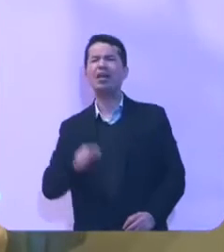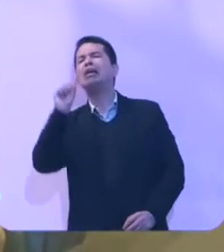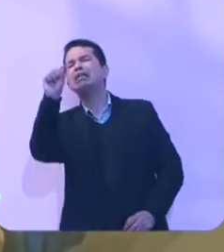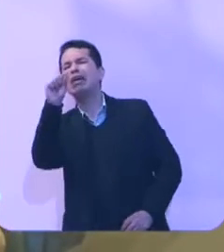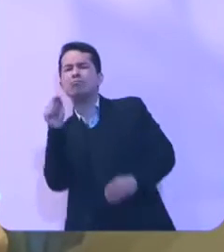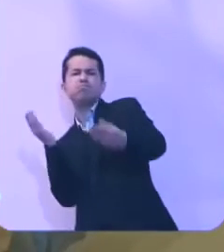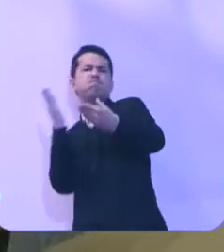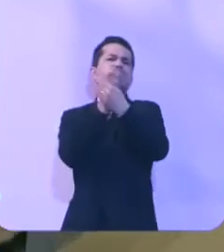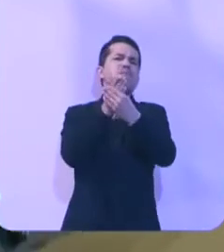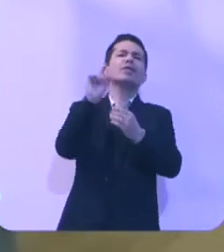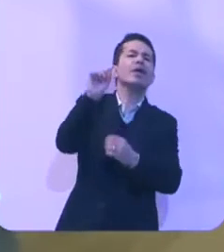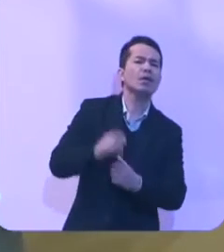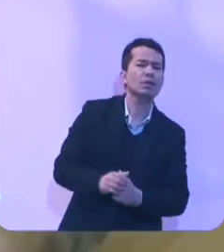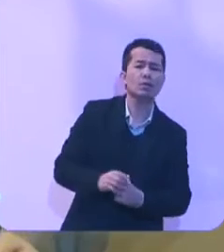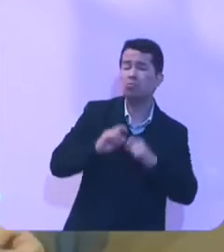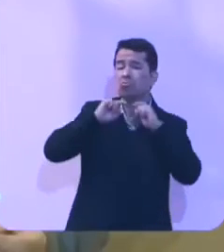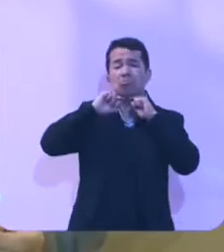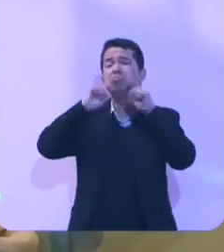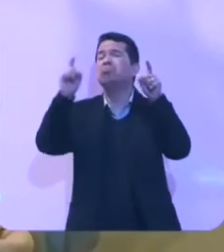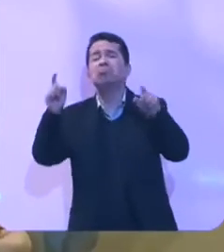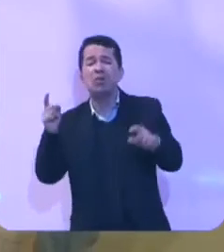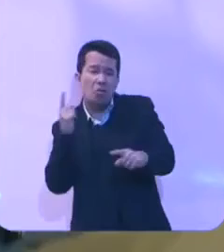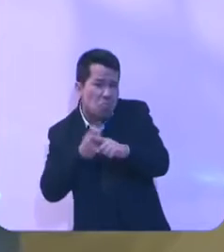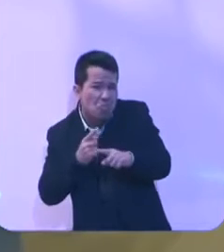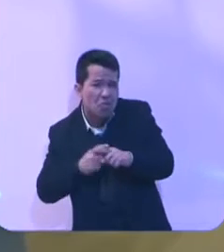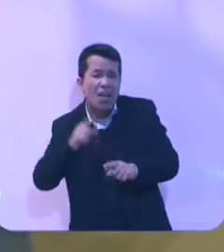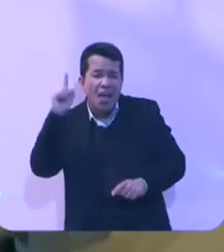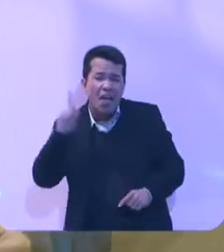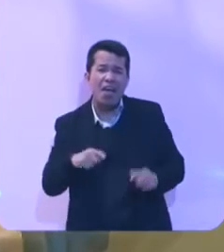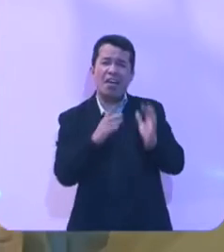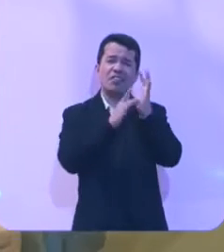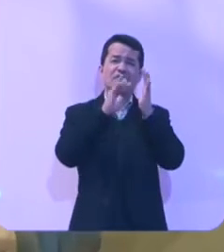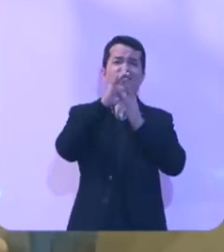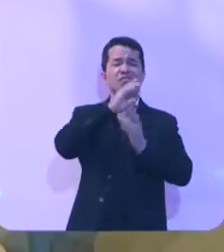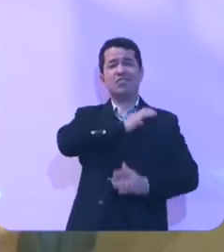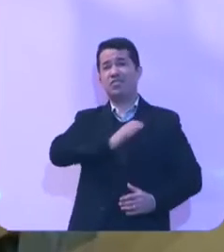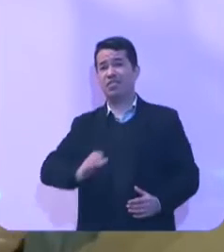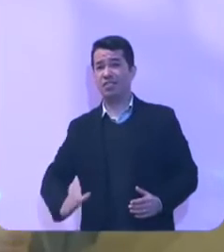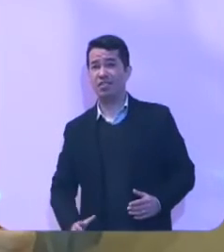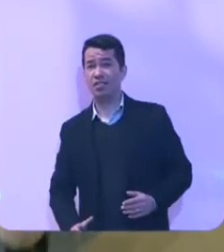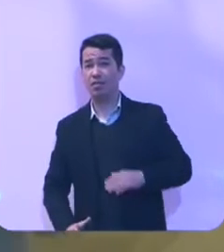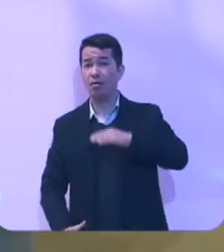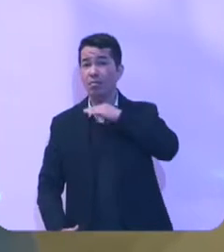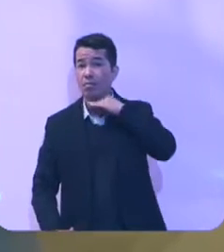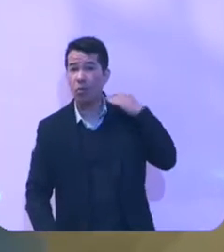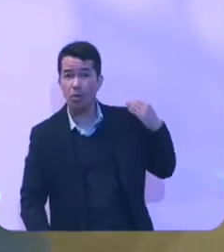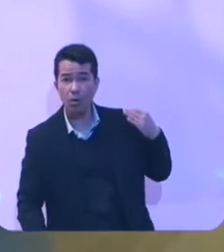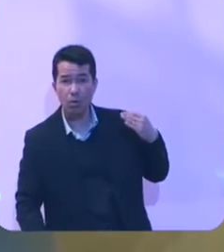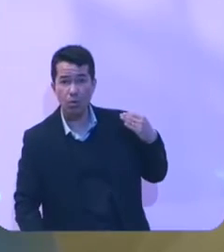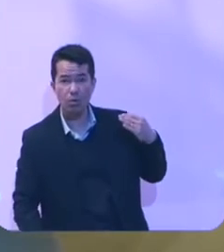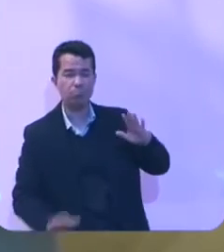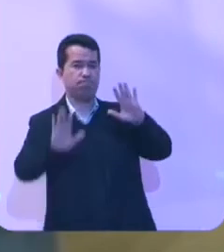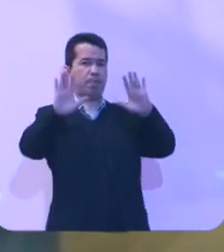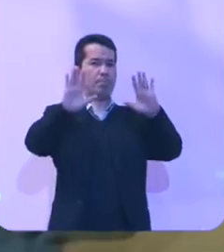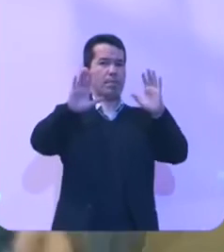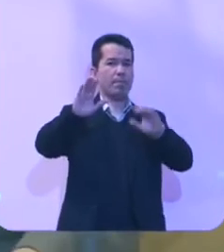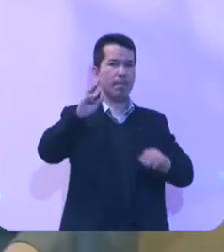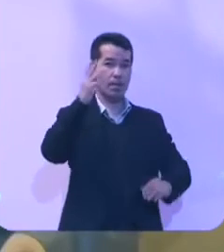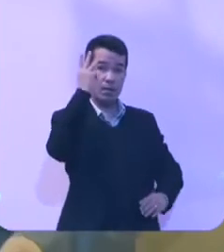Ninguém, pois foi Jesus Cristo quem morreu, ou melhor, quem